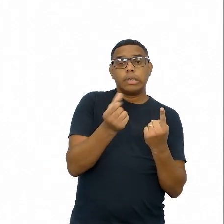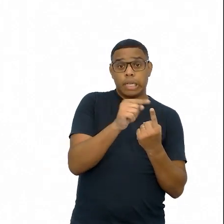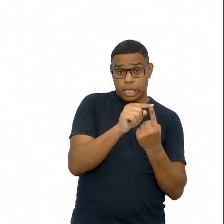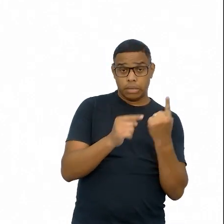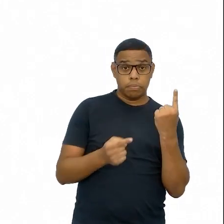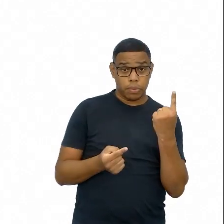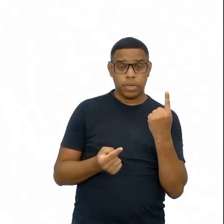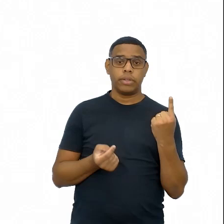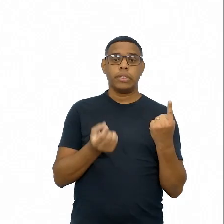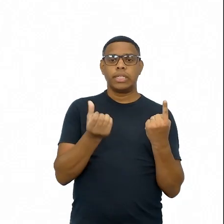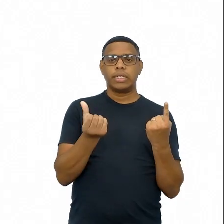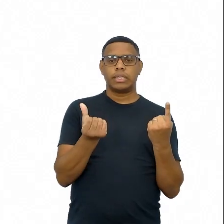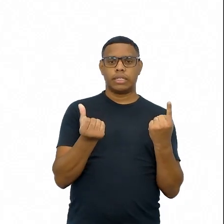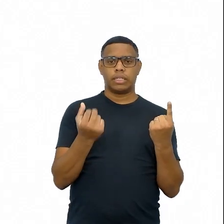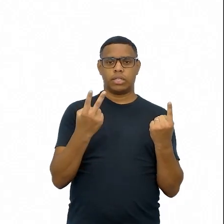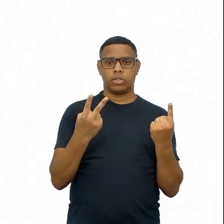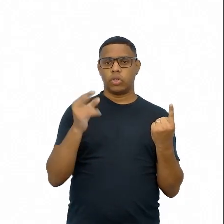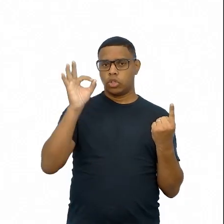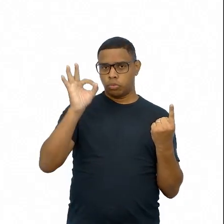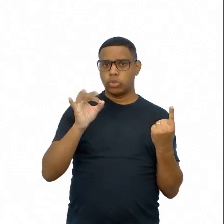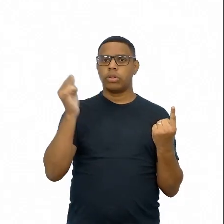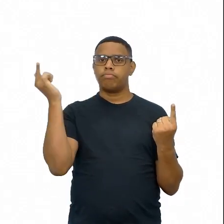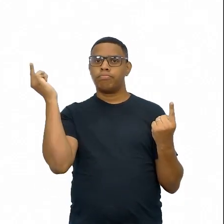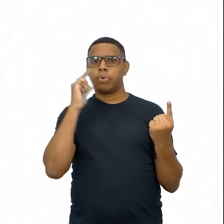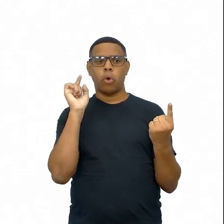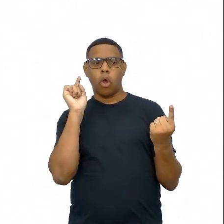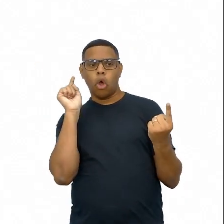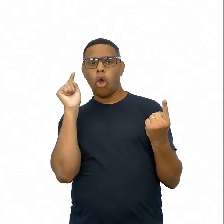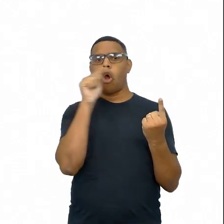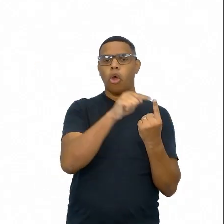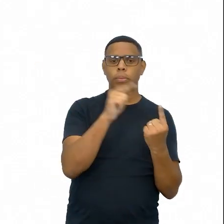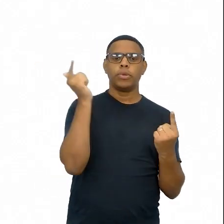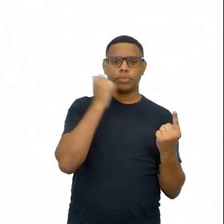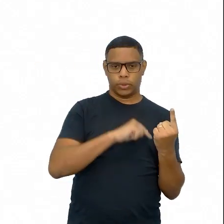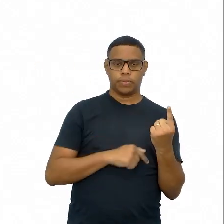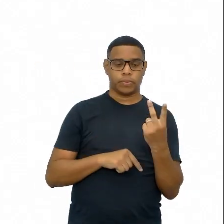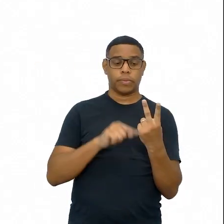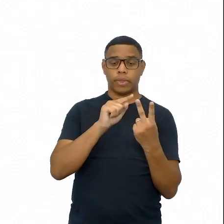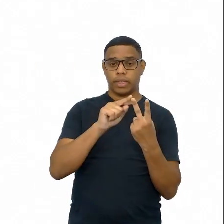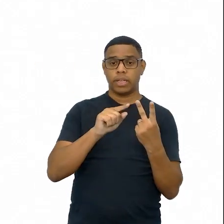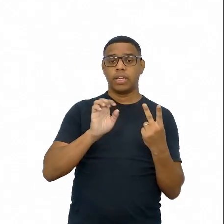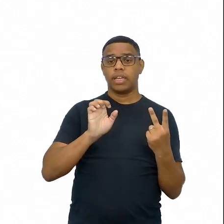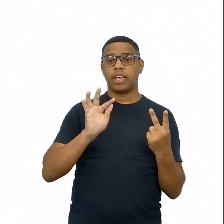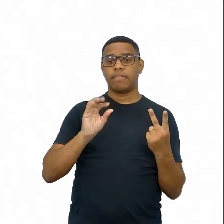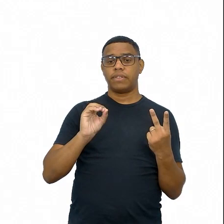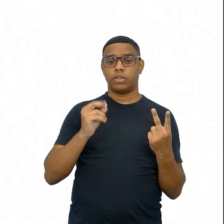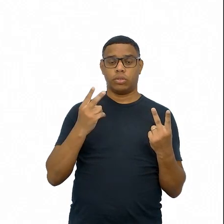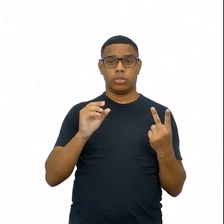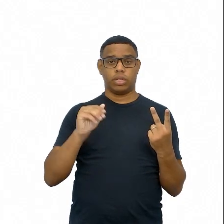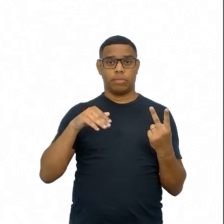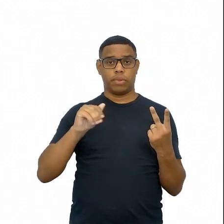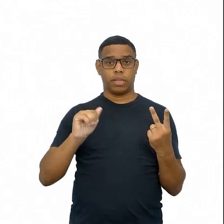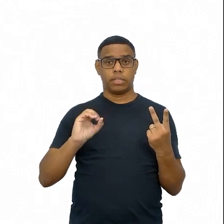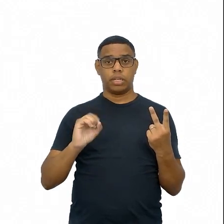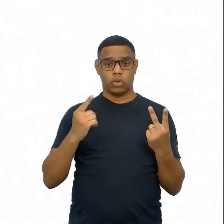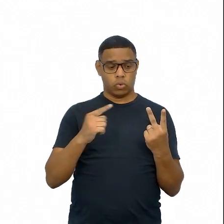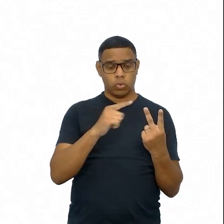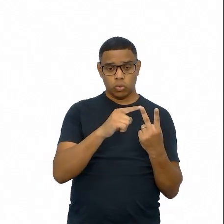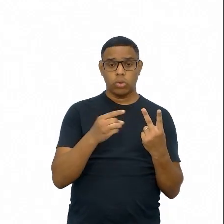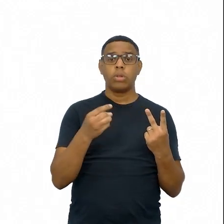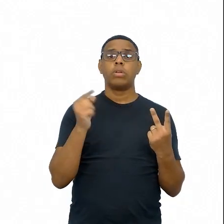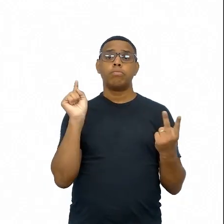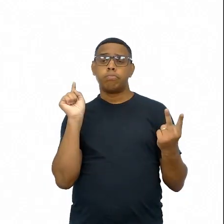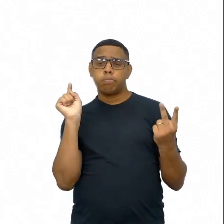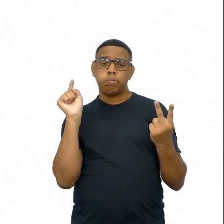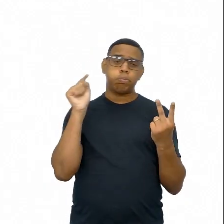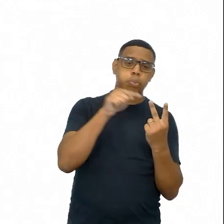62%, né, percentual de acerto nessa habilidade, e na EF02MA01, com apenas